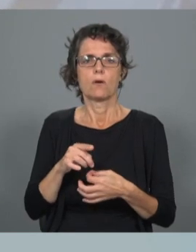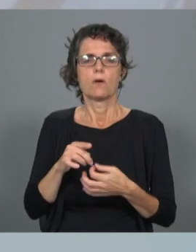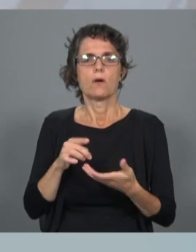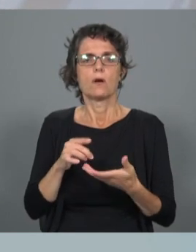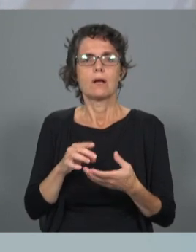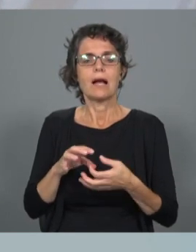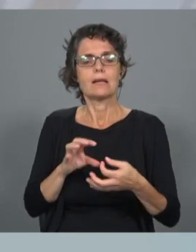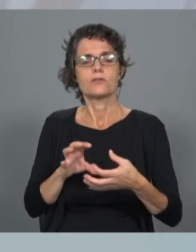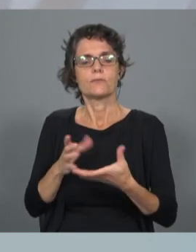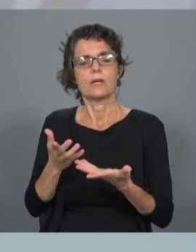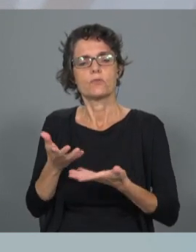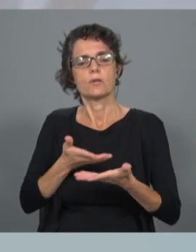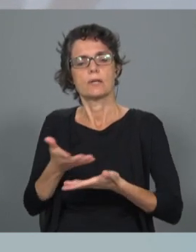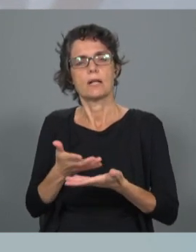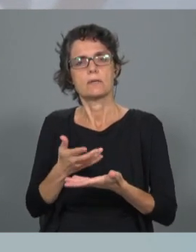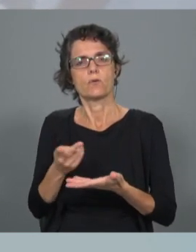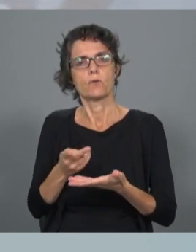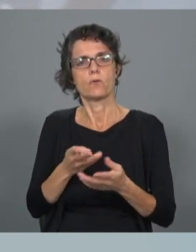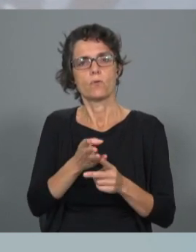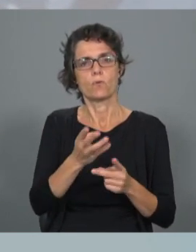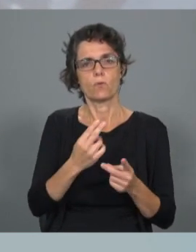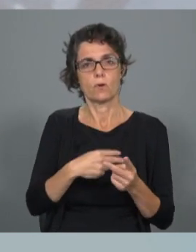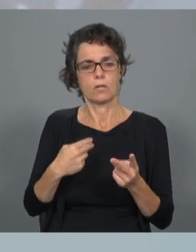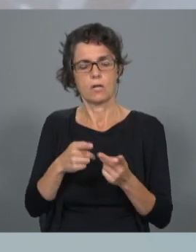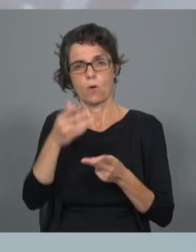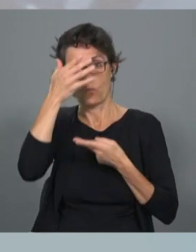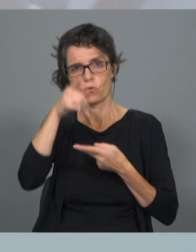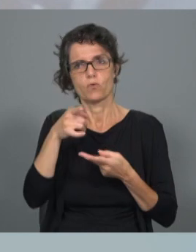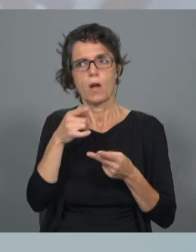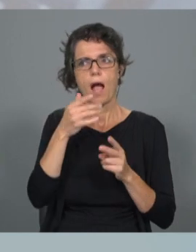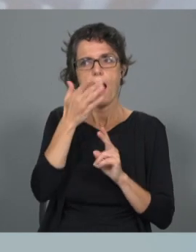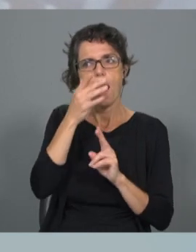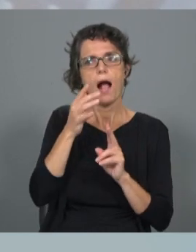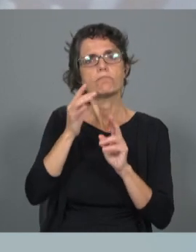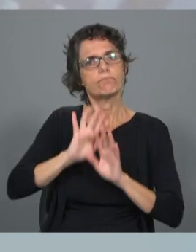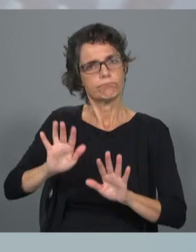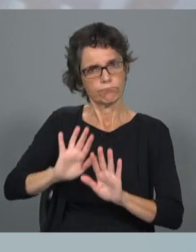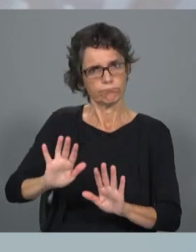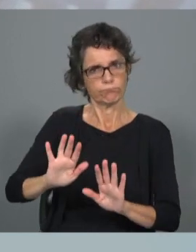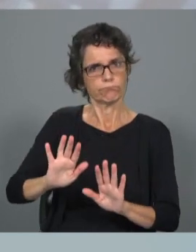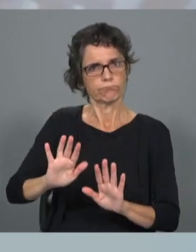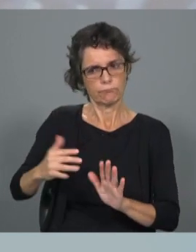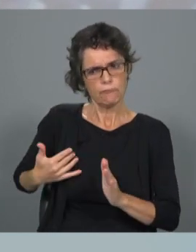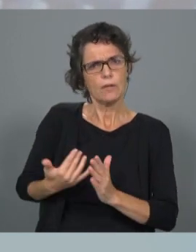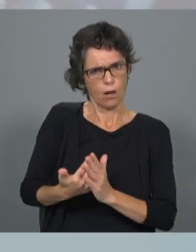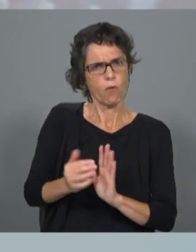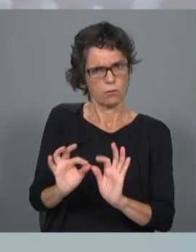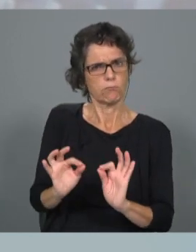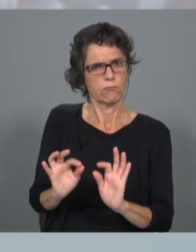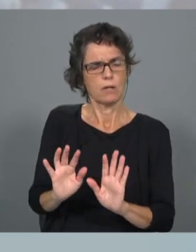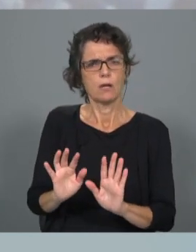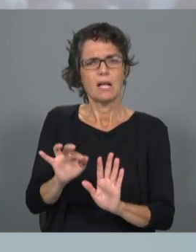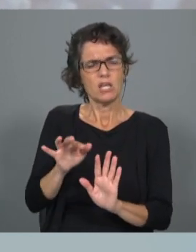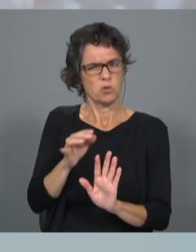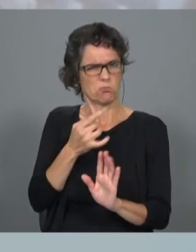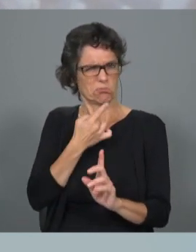por serem muito pacíficas. Este é, portanto, um fenómeno que é estranho